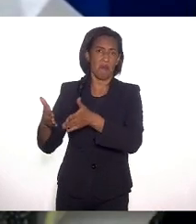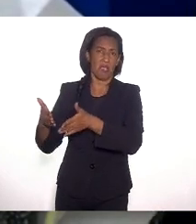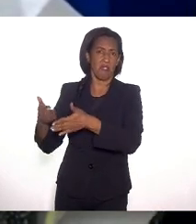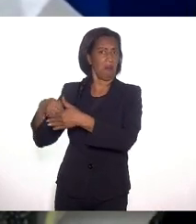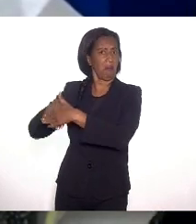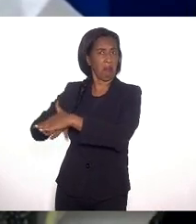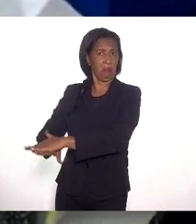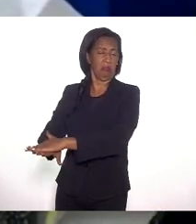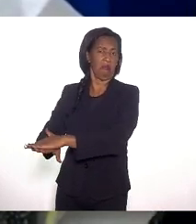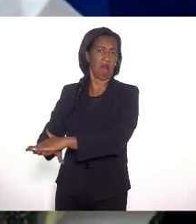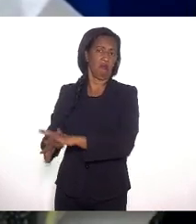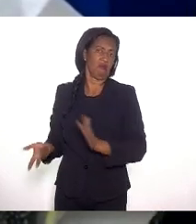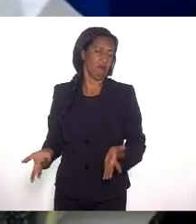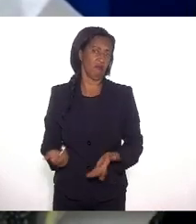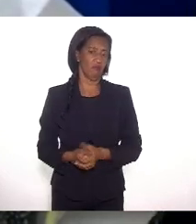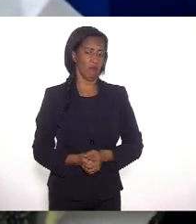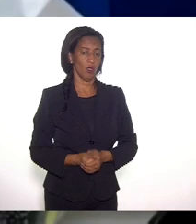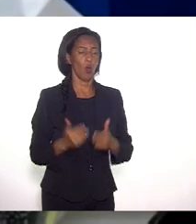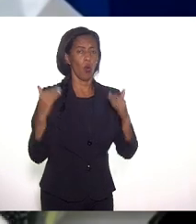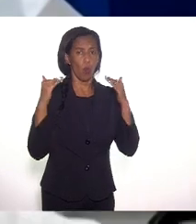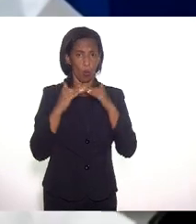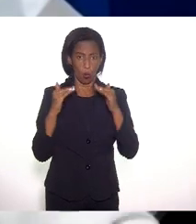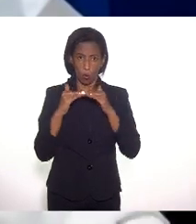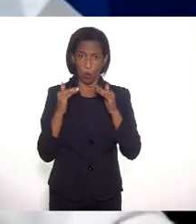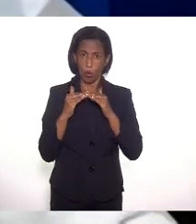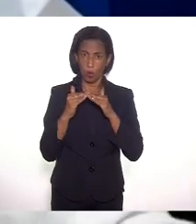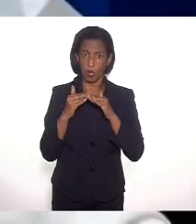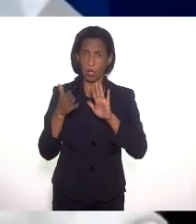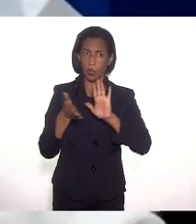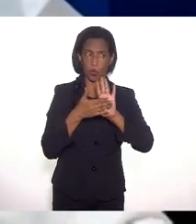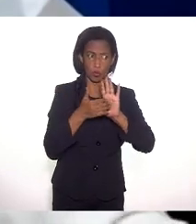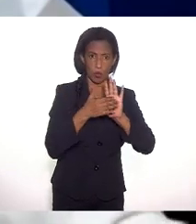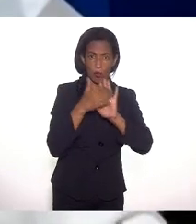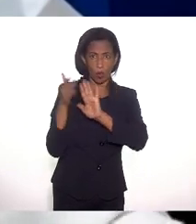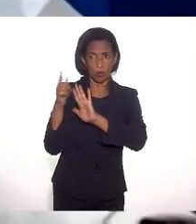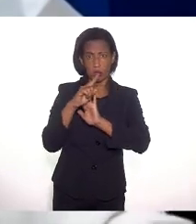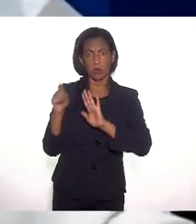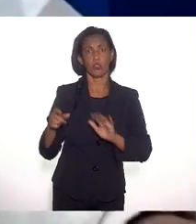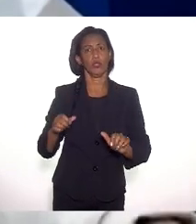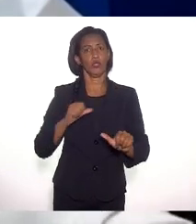eu penso, concordando, porém, quero enfatizar, com as propostas de mudança